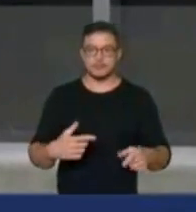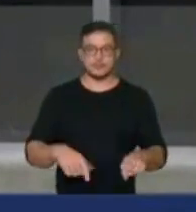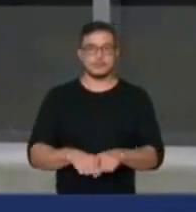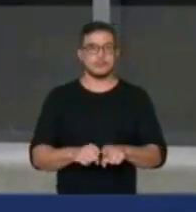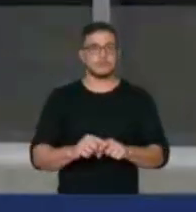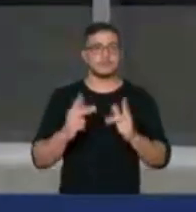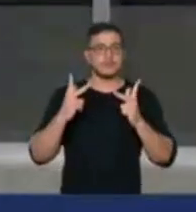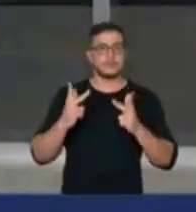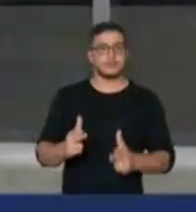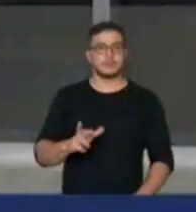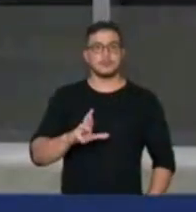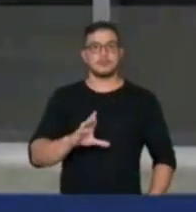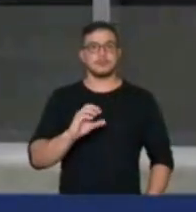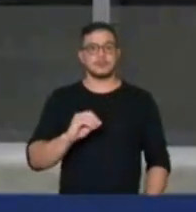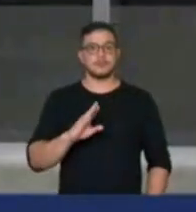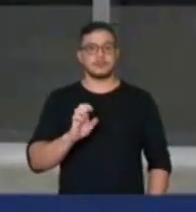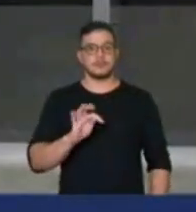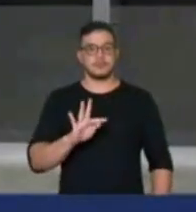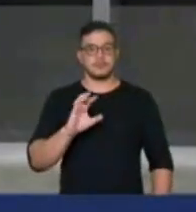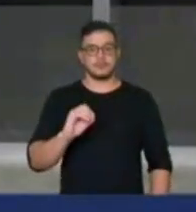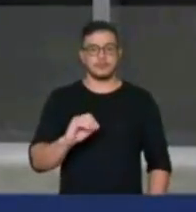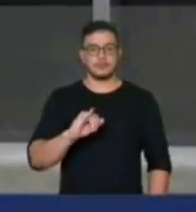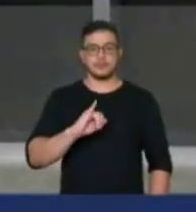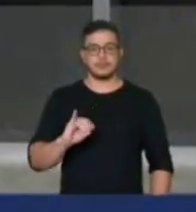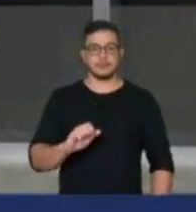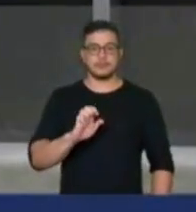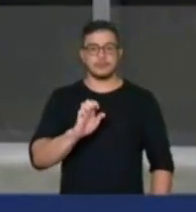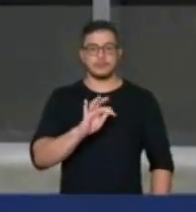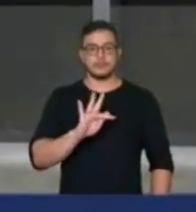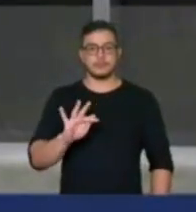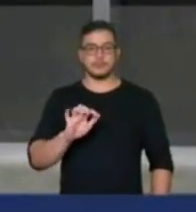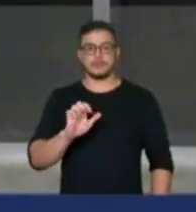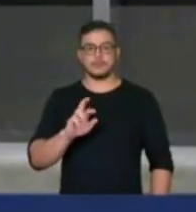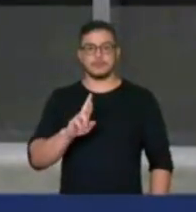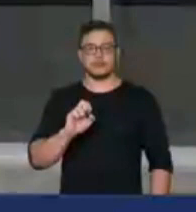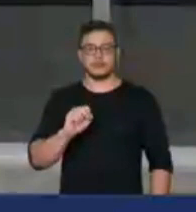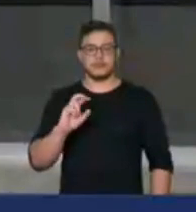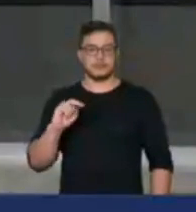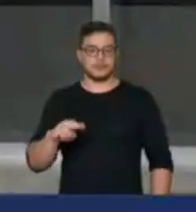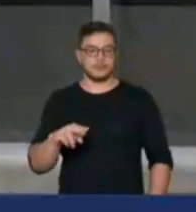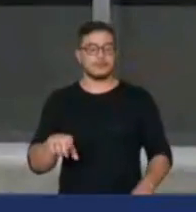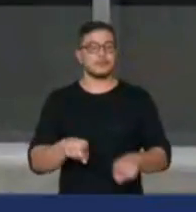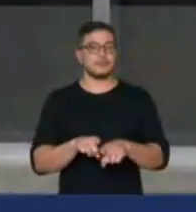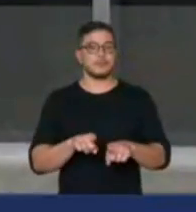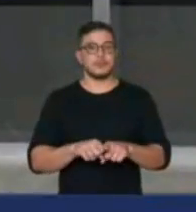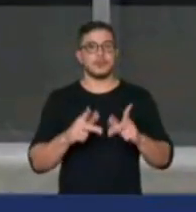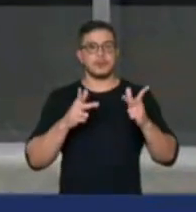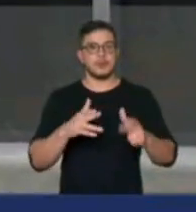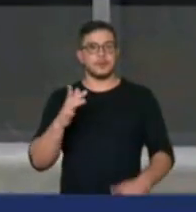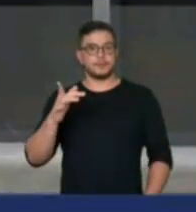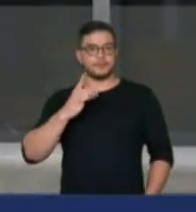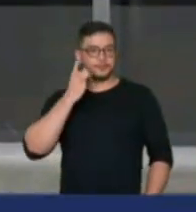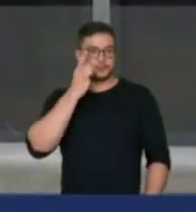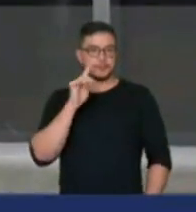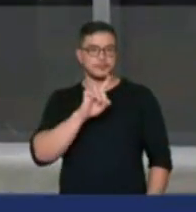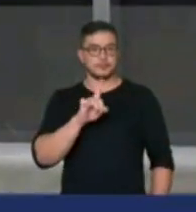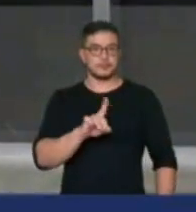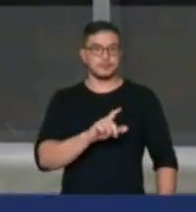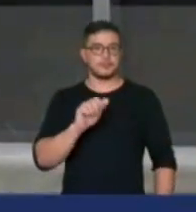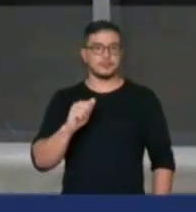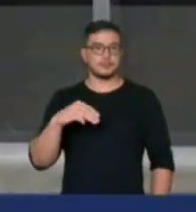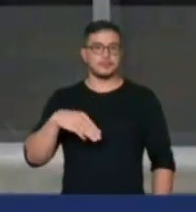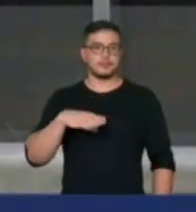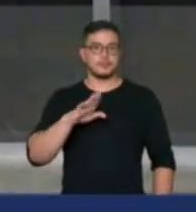como a deputada Carla Zambelli, que foi de arma em punho contra uma pessoa que estava no